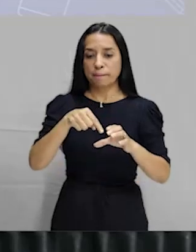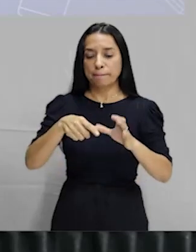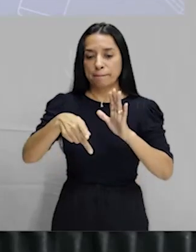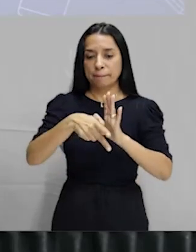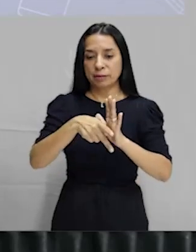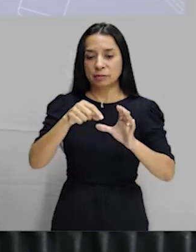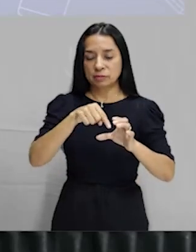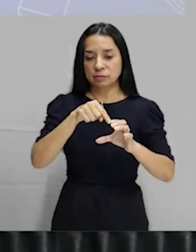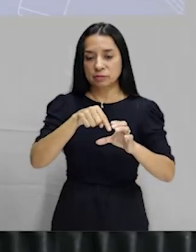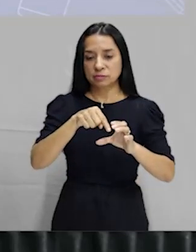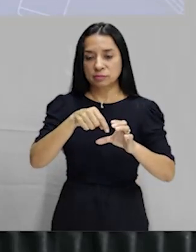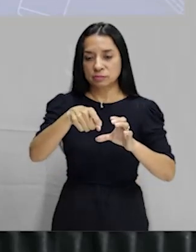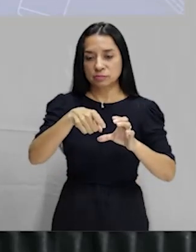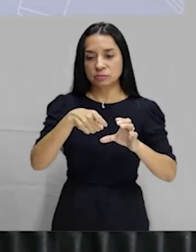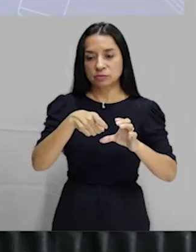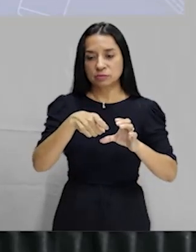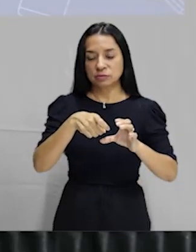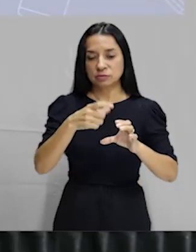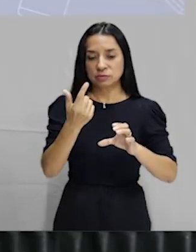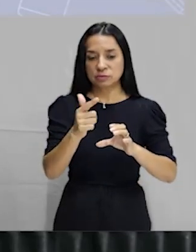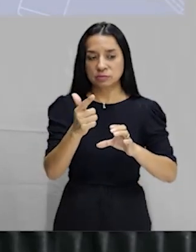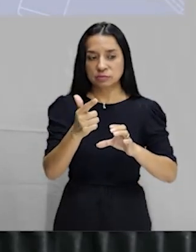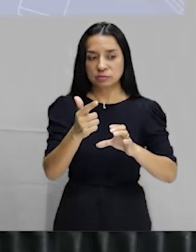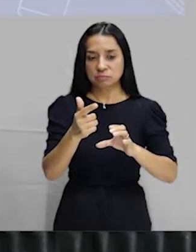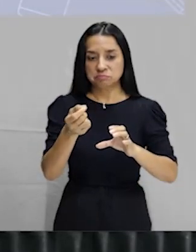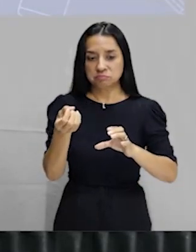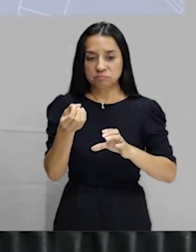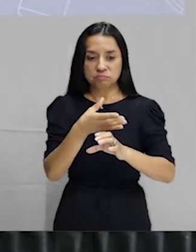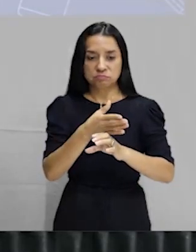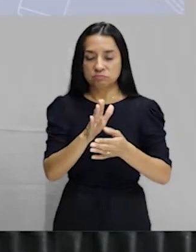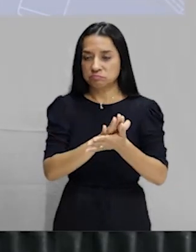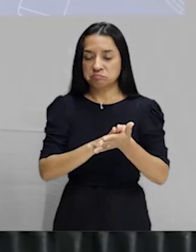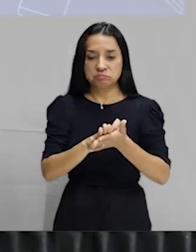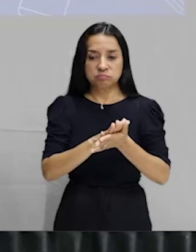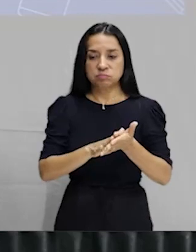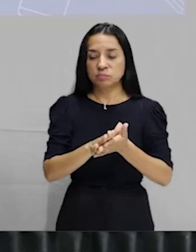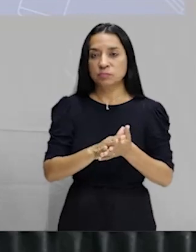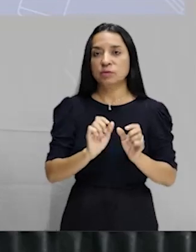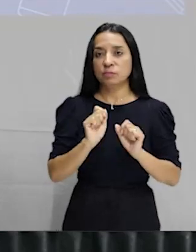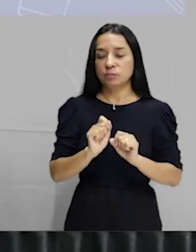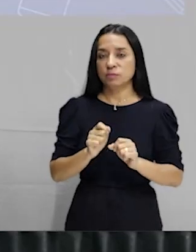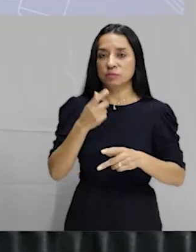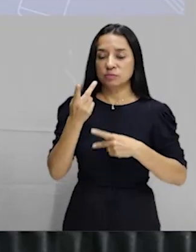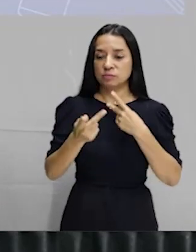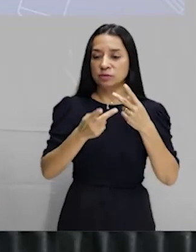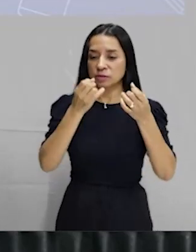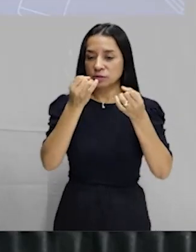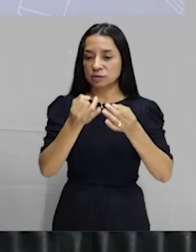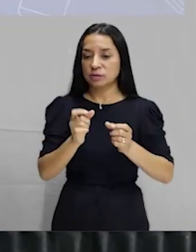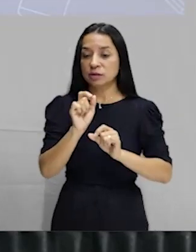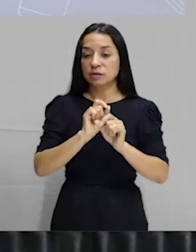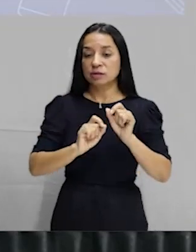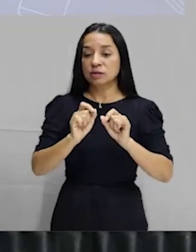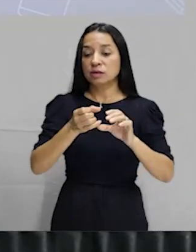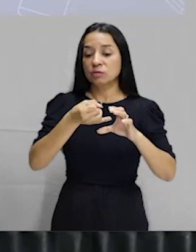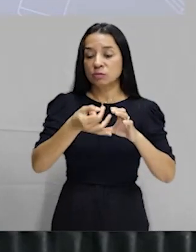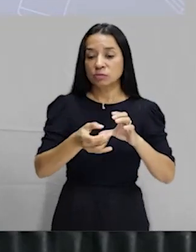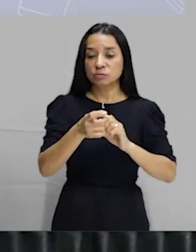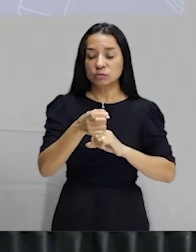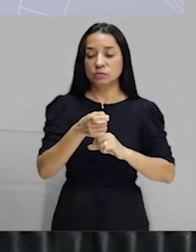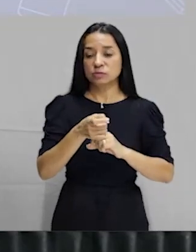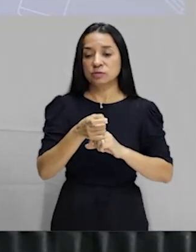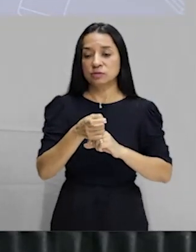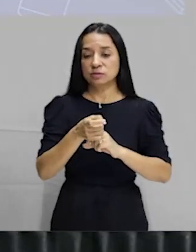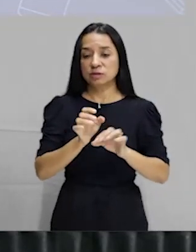X. Então, já não tem mais nenhuma novidade. Eu já posso afirmar quem é o conjunto X. Ele é